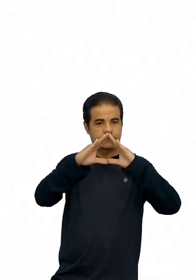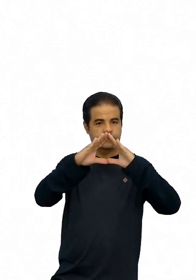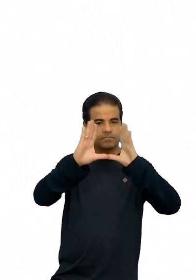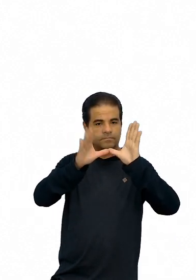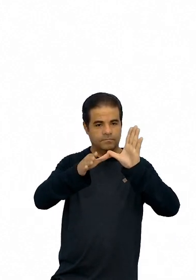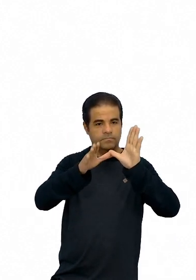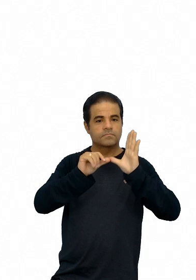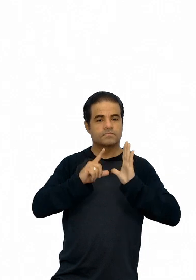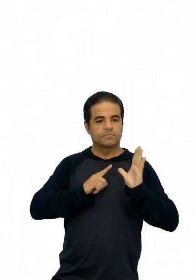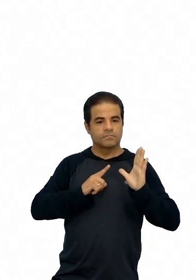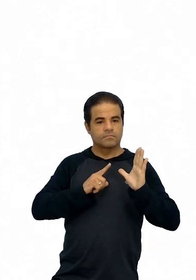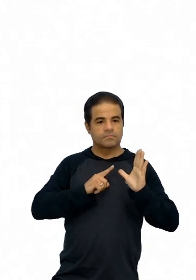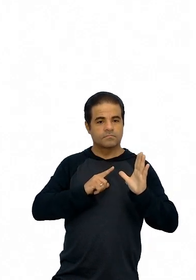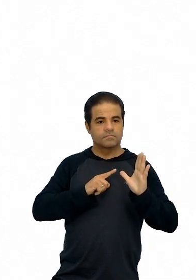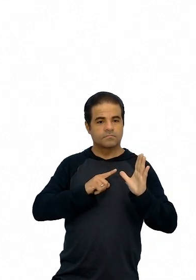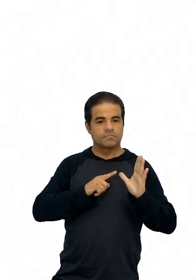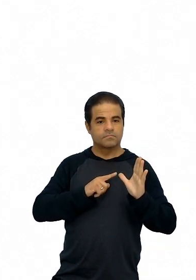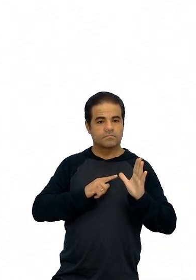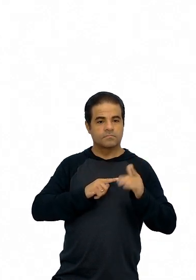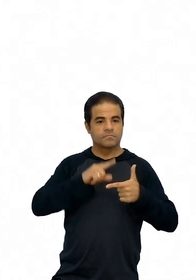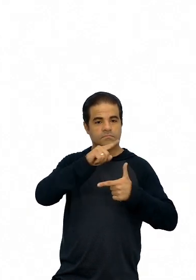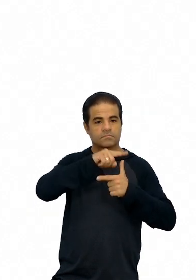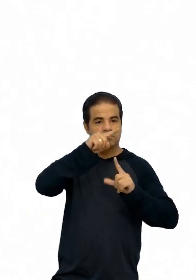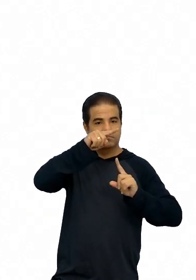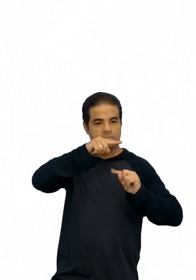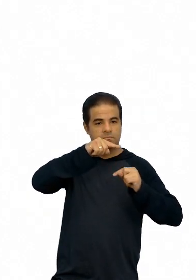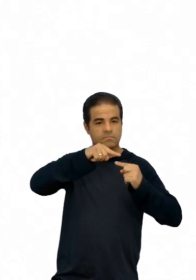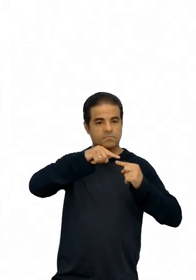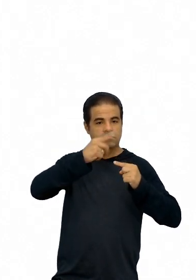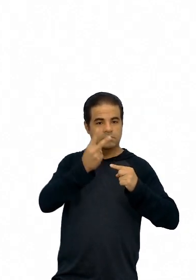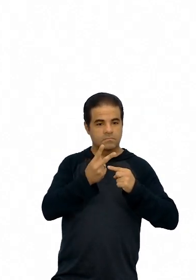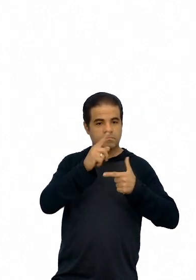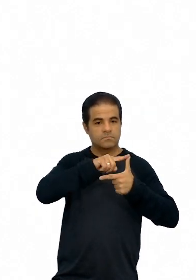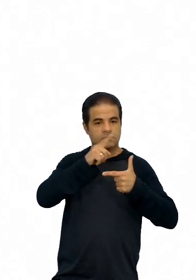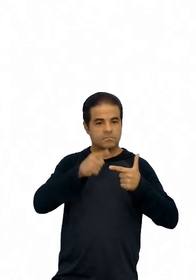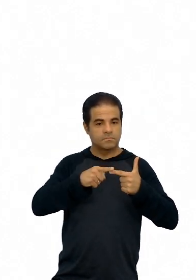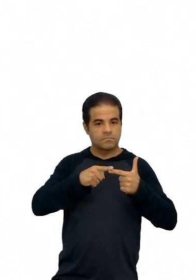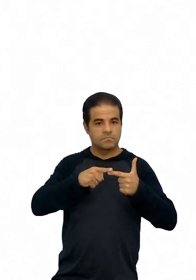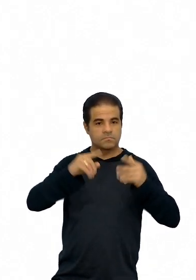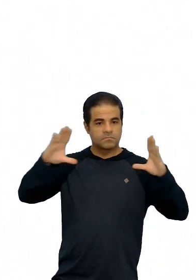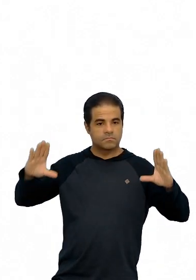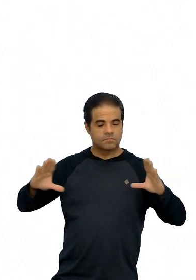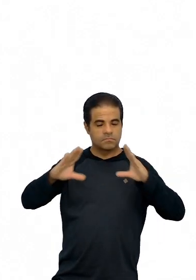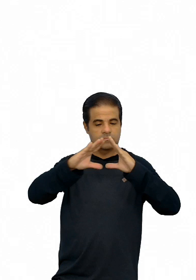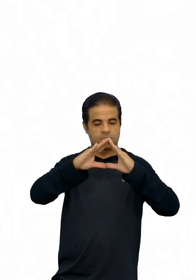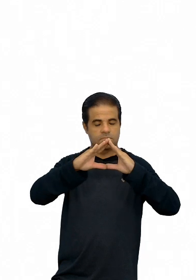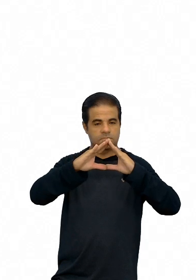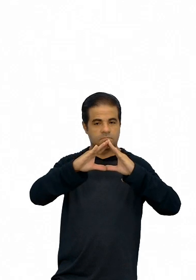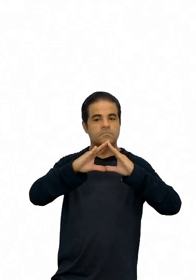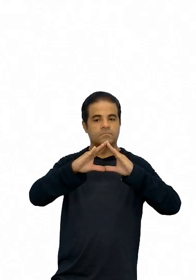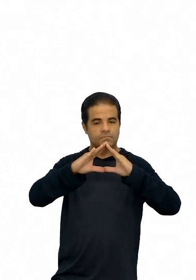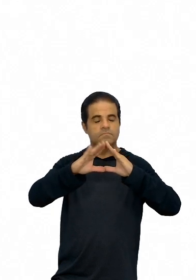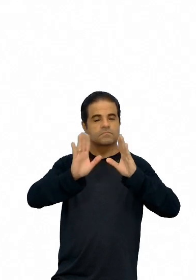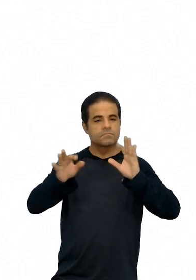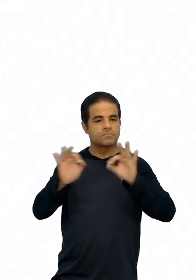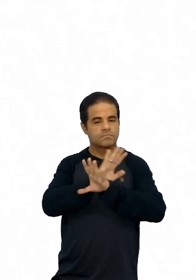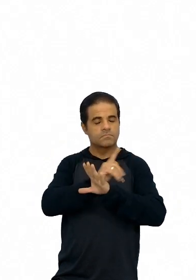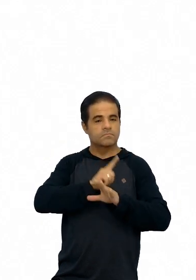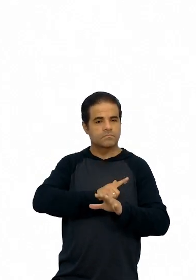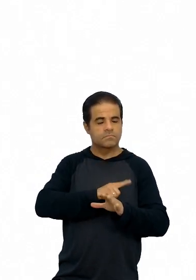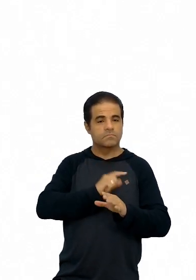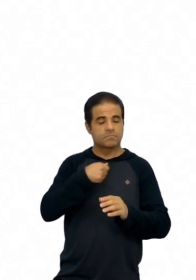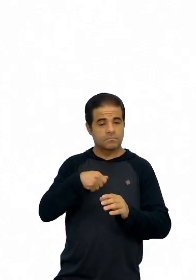tá? Eu já tenho as medidas, né, de 2 ângulos desse triângulo, que já estão ali, e eu